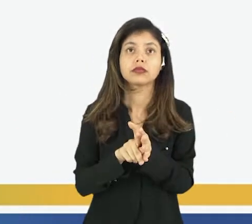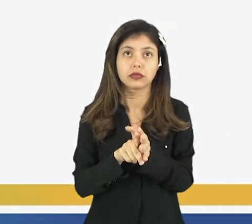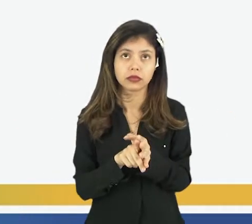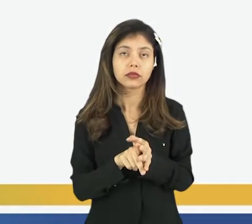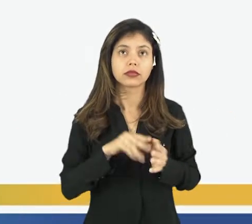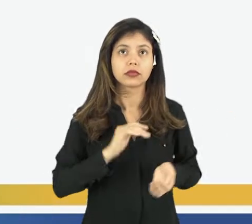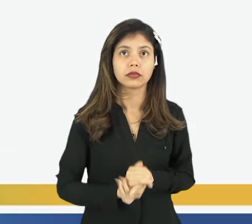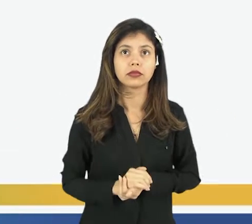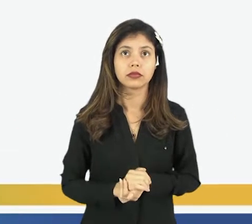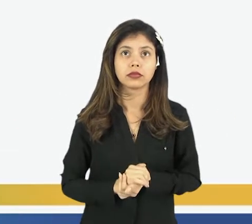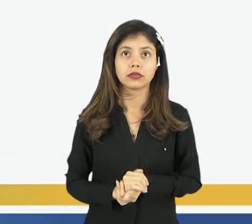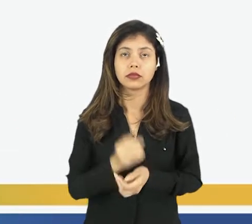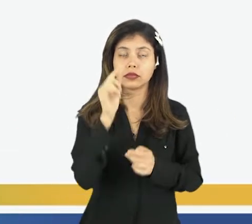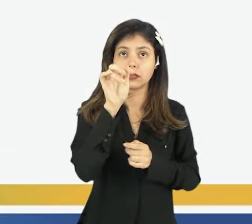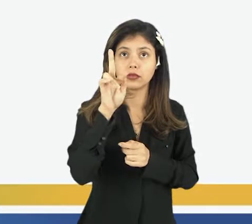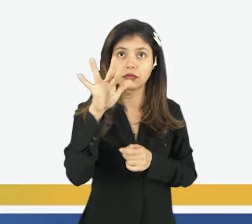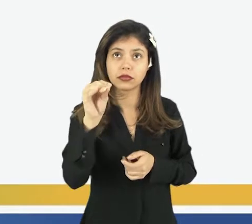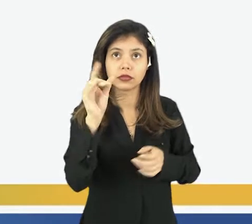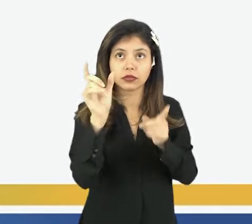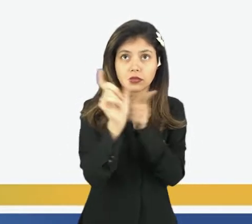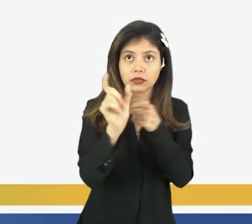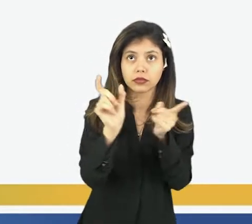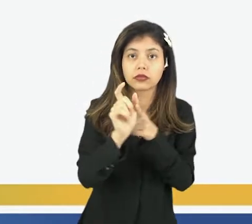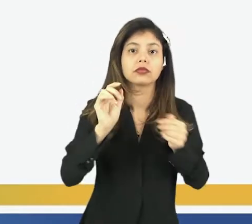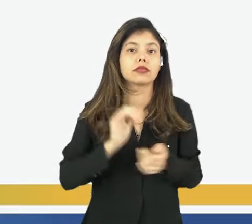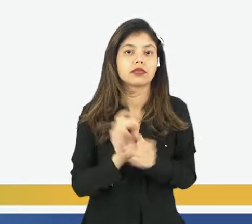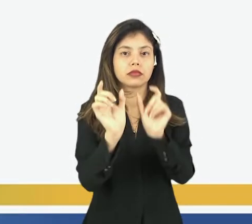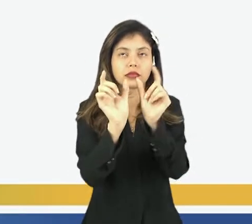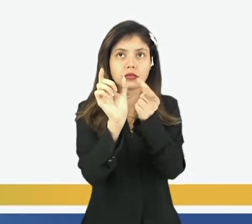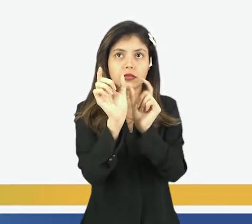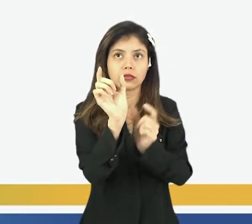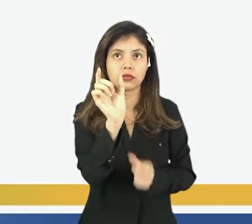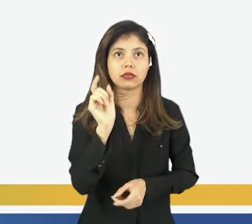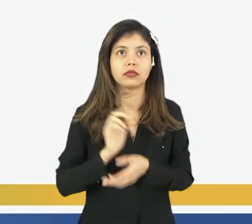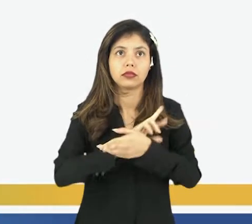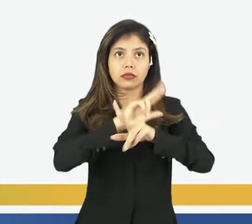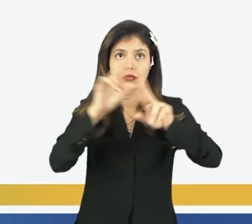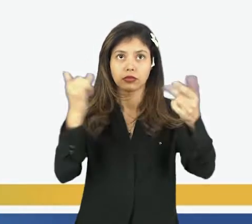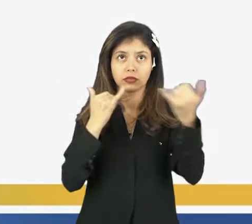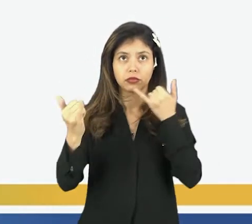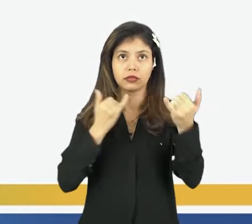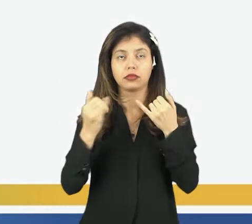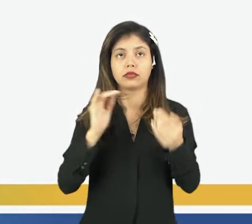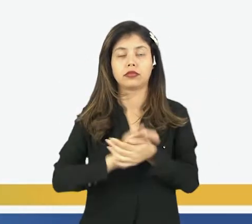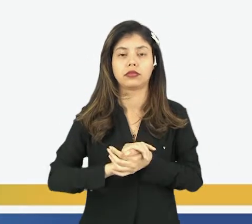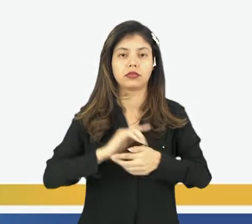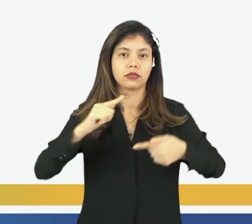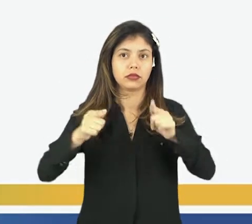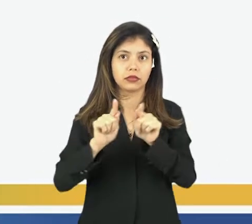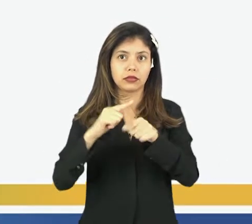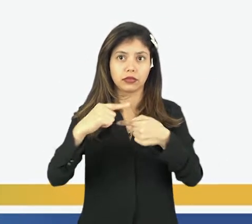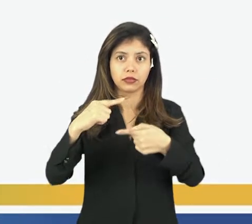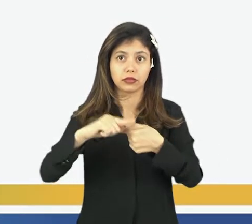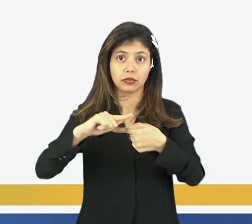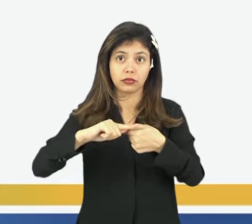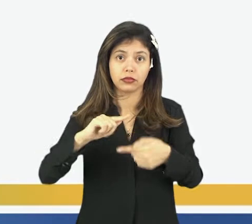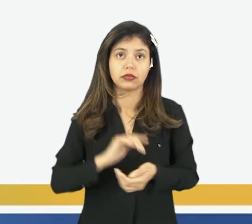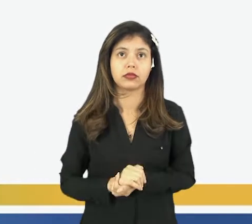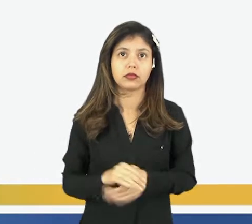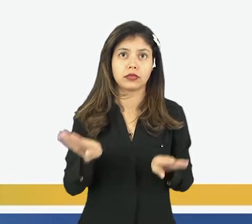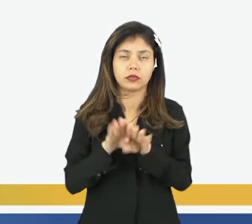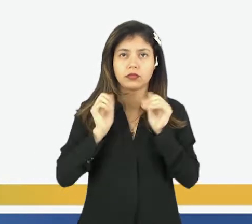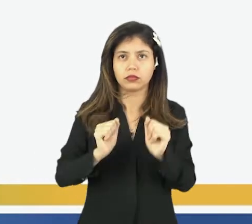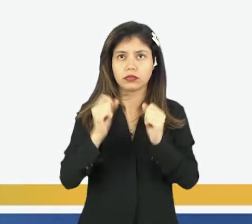e figurados das palavras, os verbetes fornecem várias informações gramaticais sobre elas. Eles